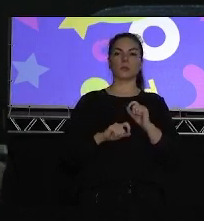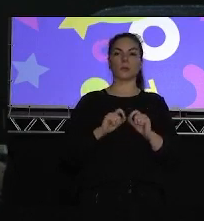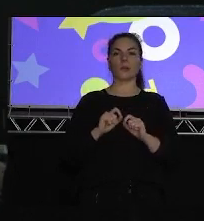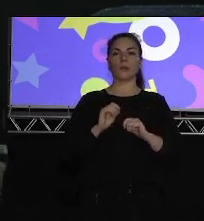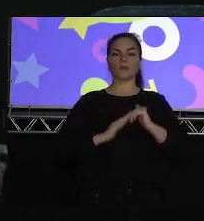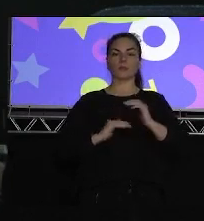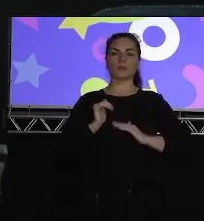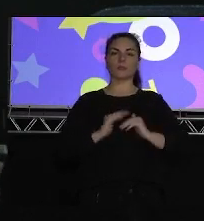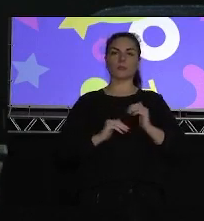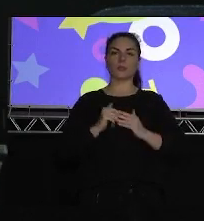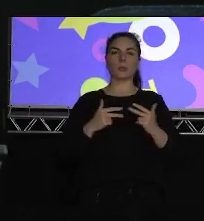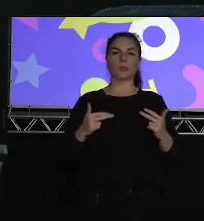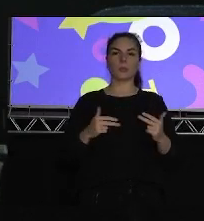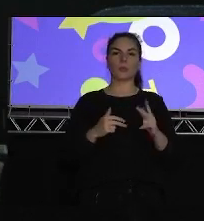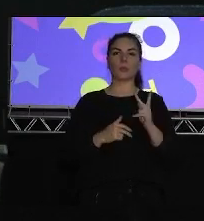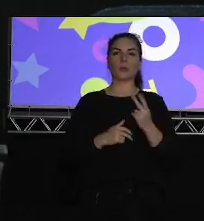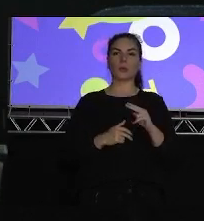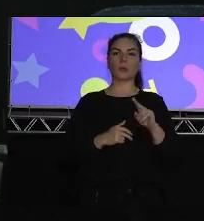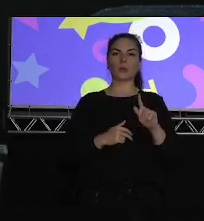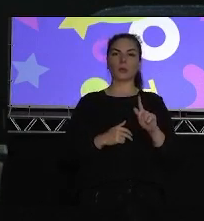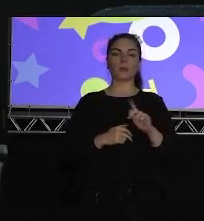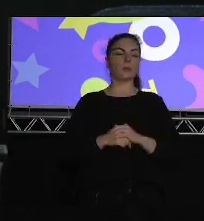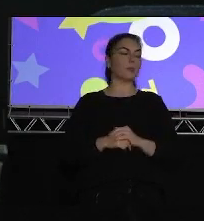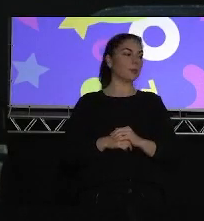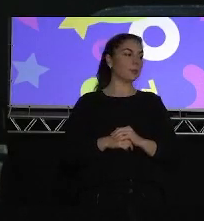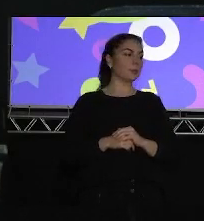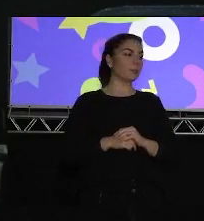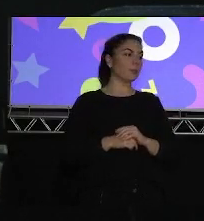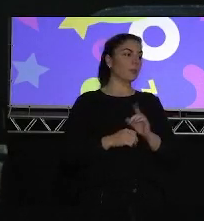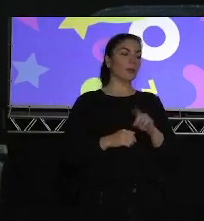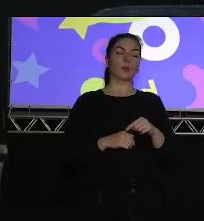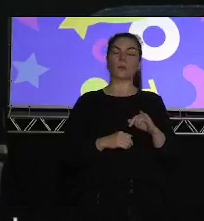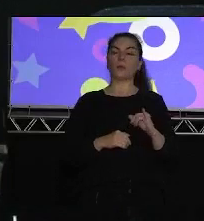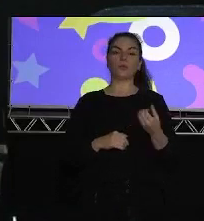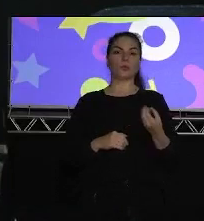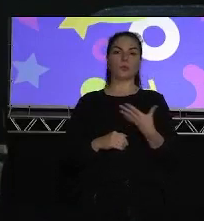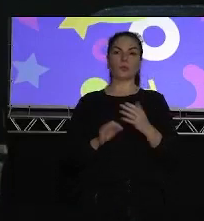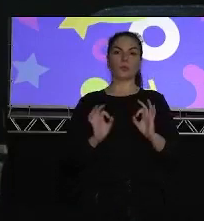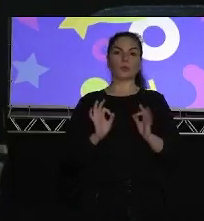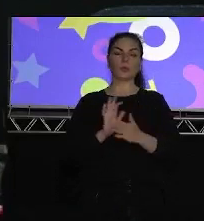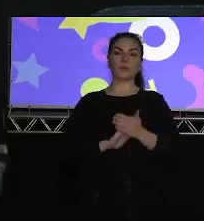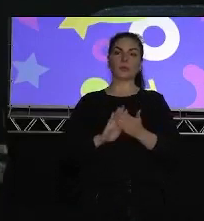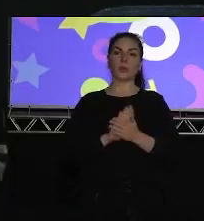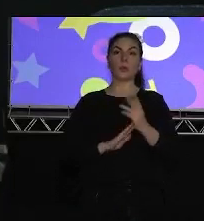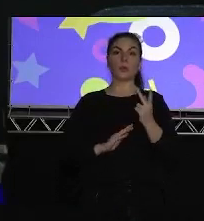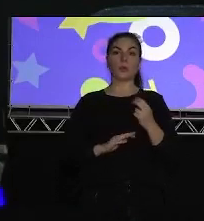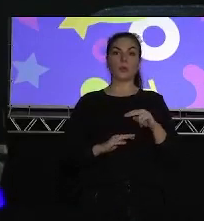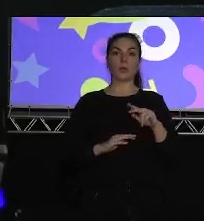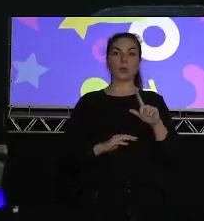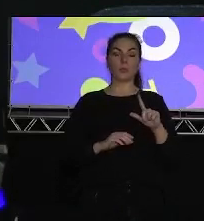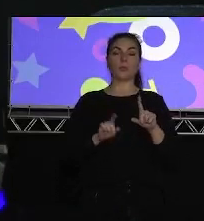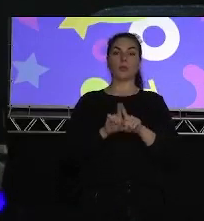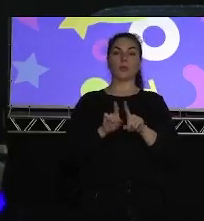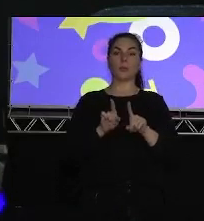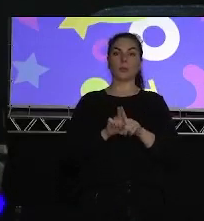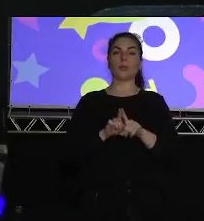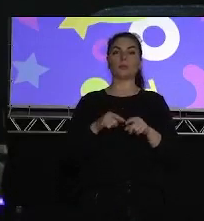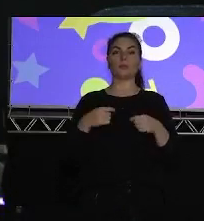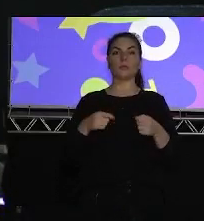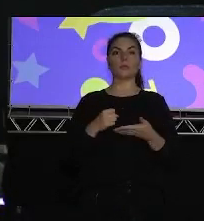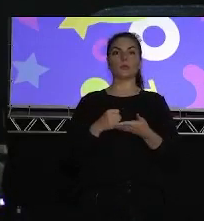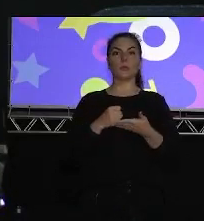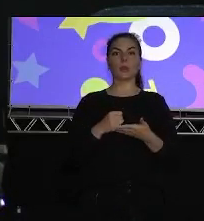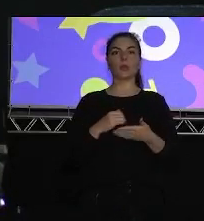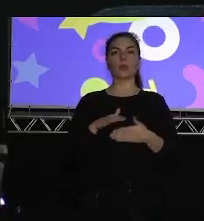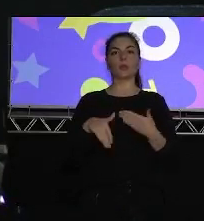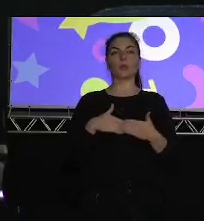implementar um hub. Esse hub, ele não é um hub de inovação, ele é um hub também de inovação, mas ele precisa sustentar toda